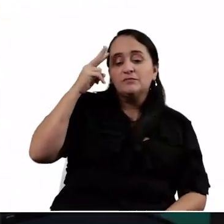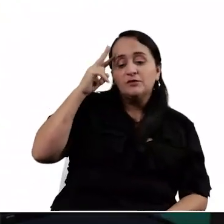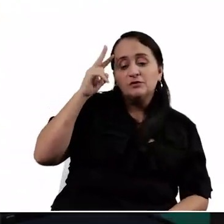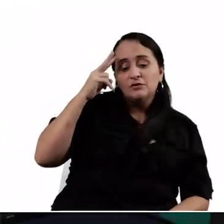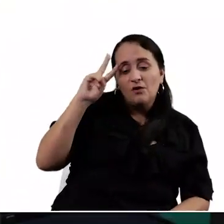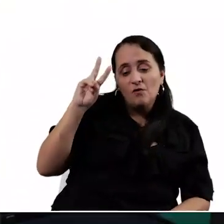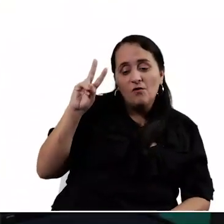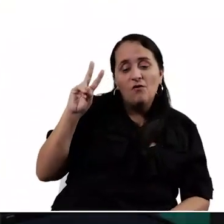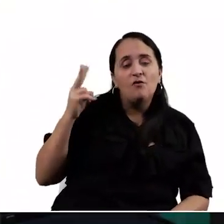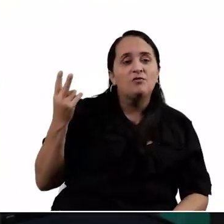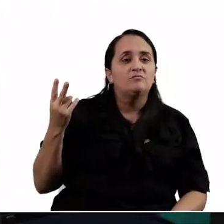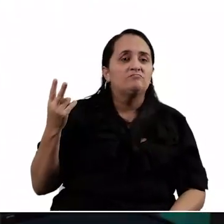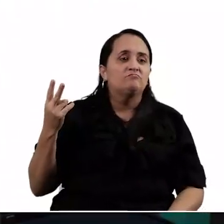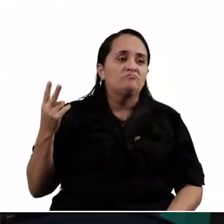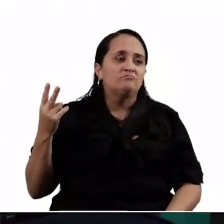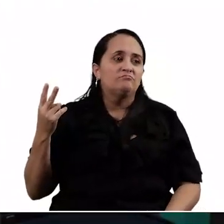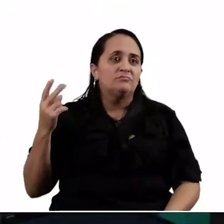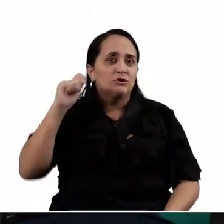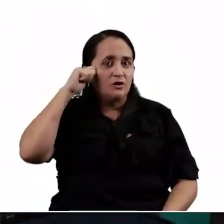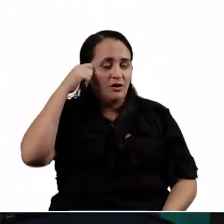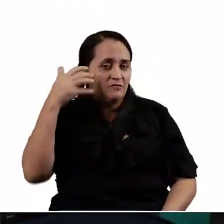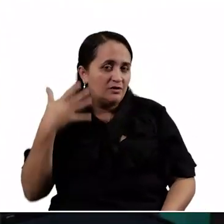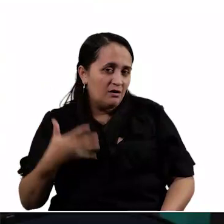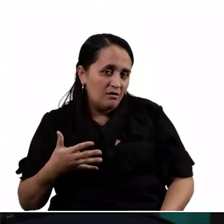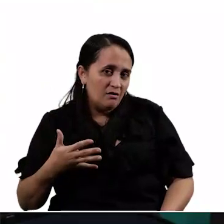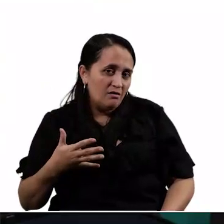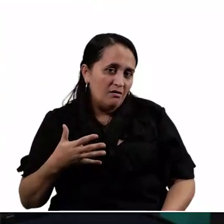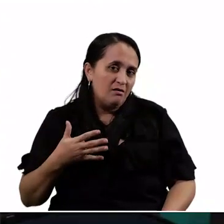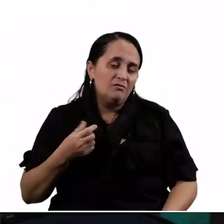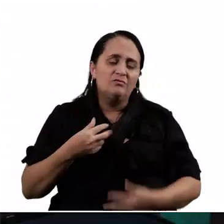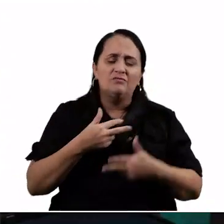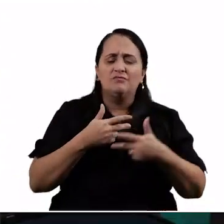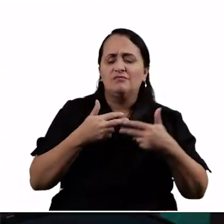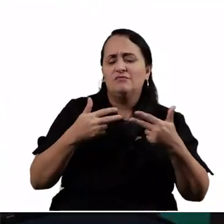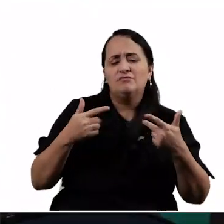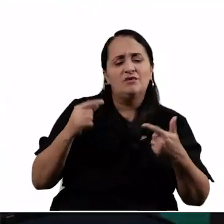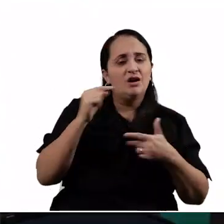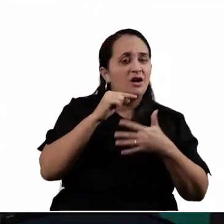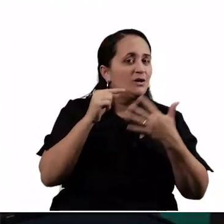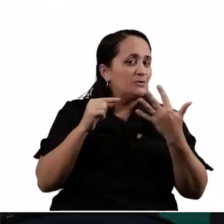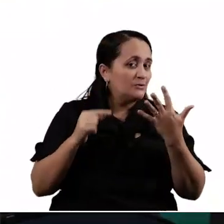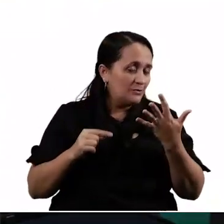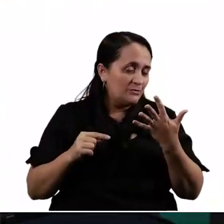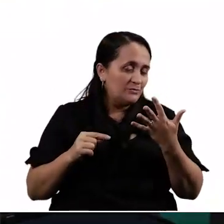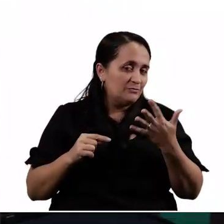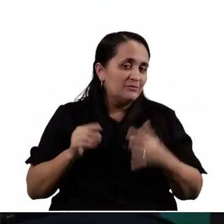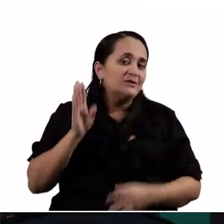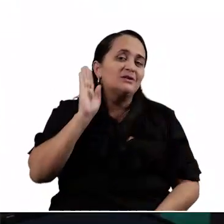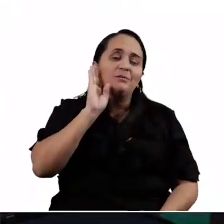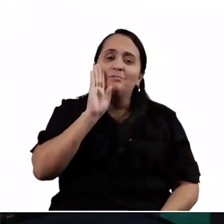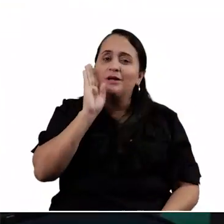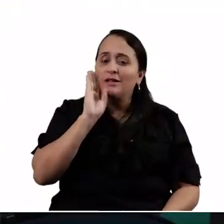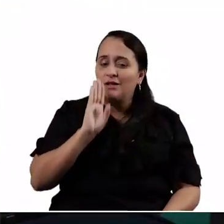fadas né os contos africanos e vários outros temas de contos e este é muito legal vamos ver